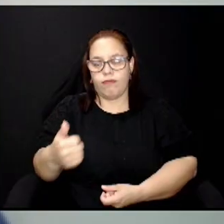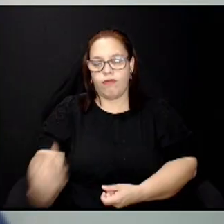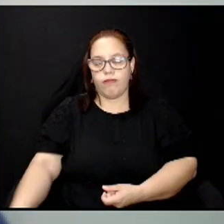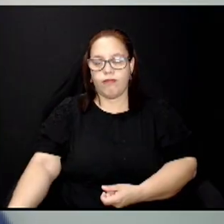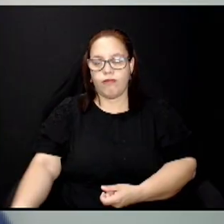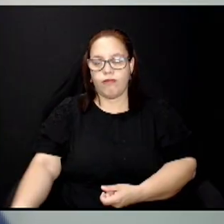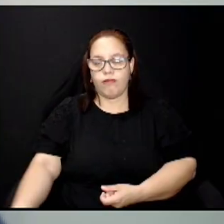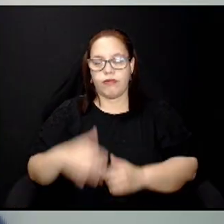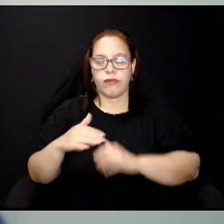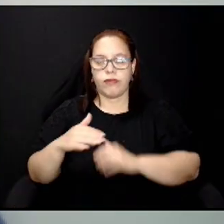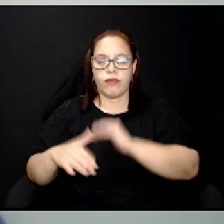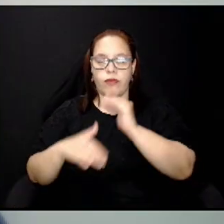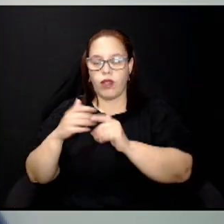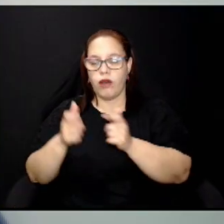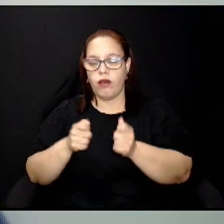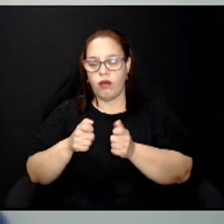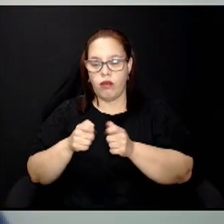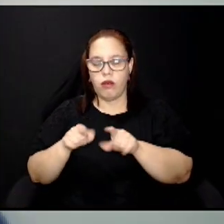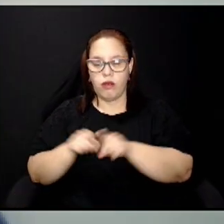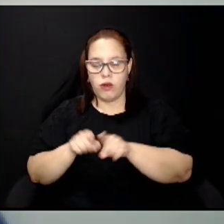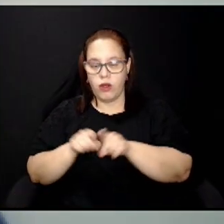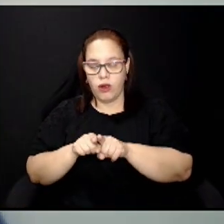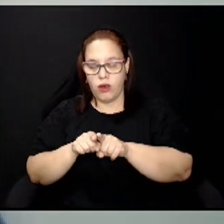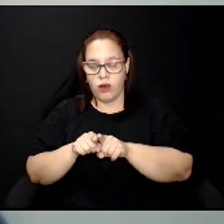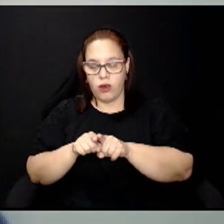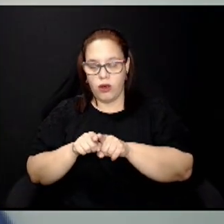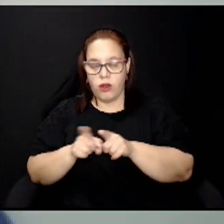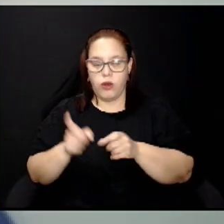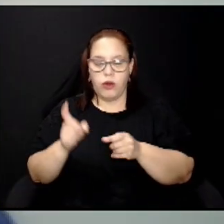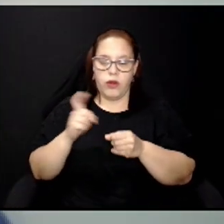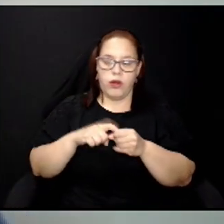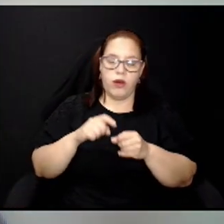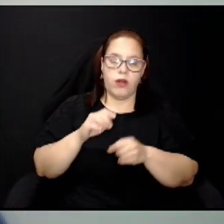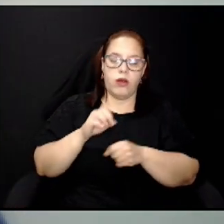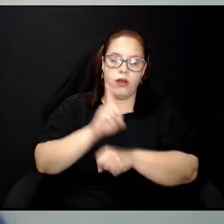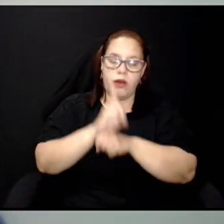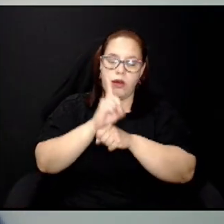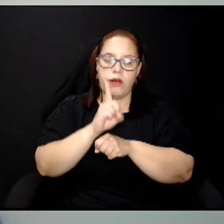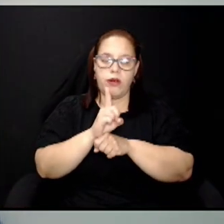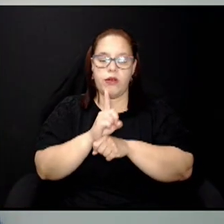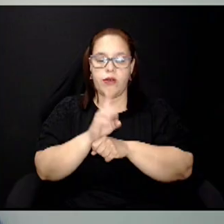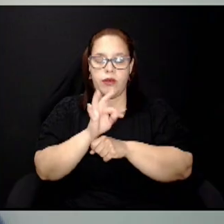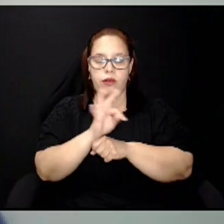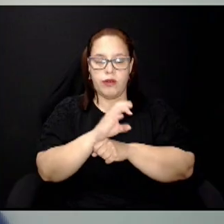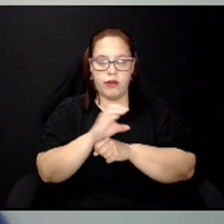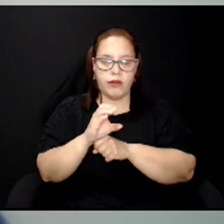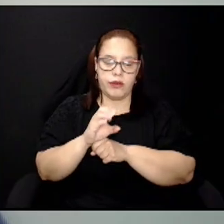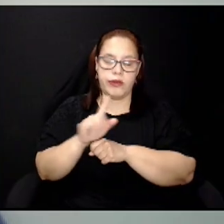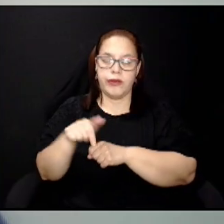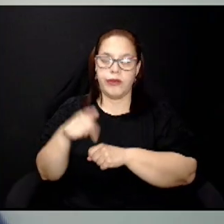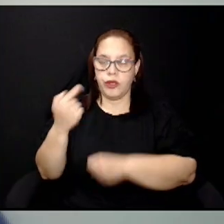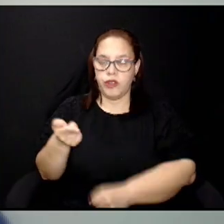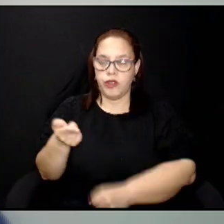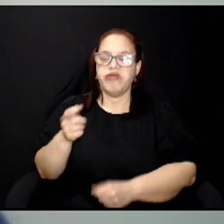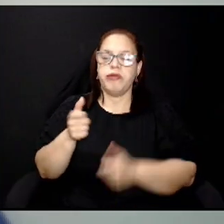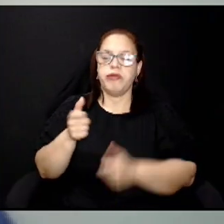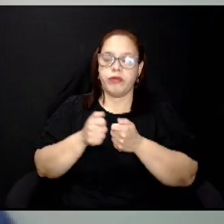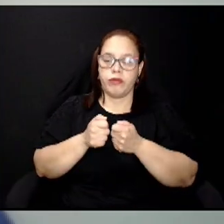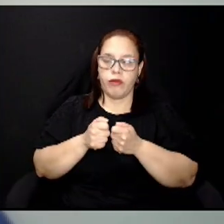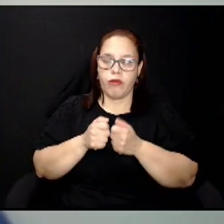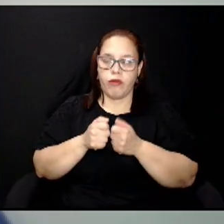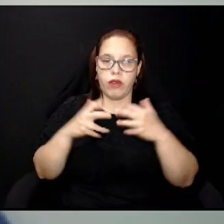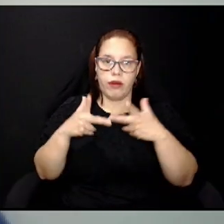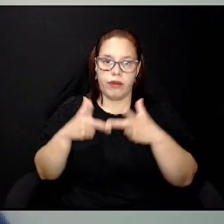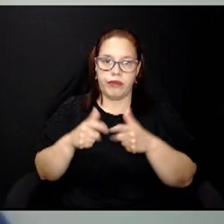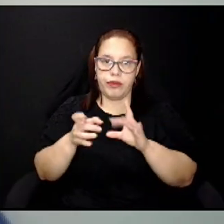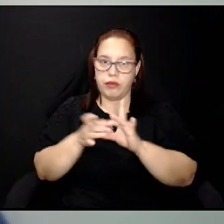desenvolvi os jogos também voltados para a minha tese de doutorado, mas outros jogos também, e deixo todos lá disponíveis